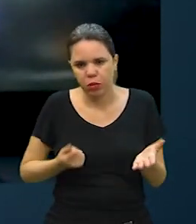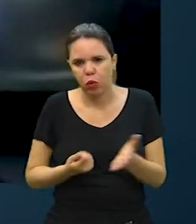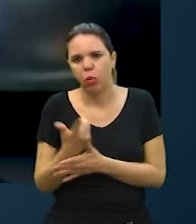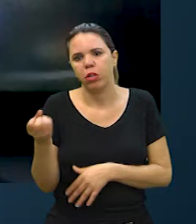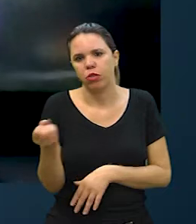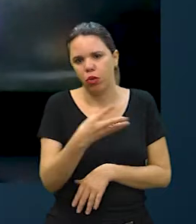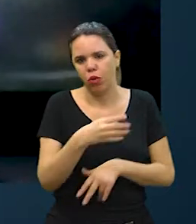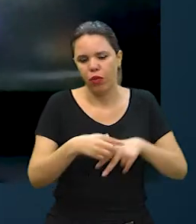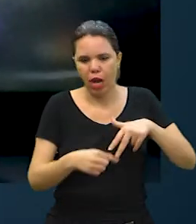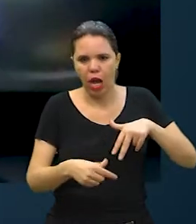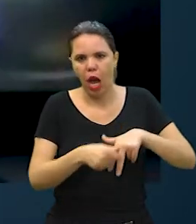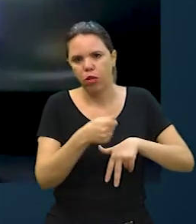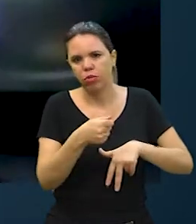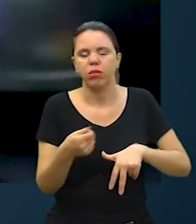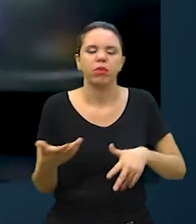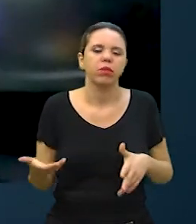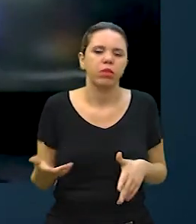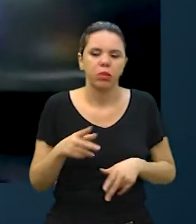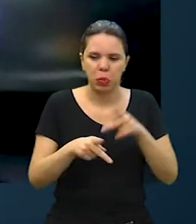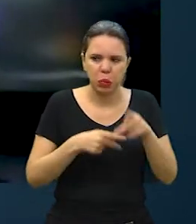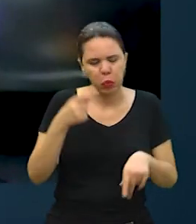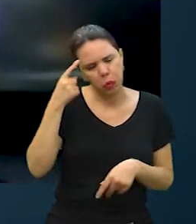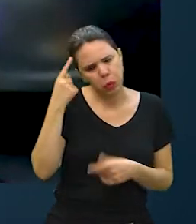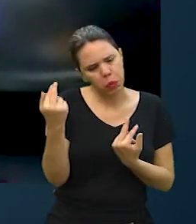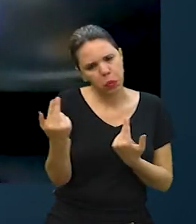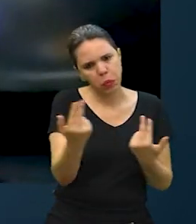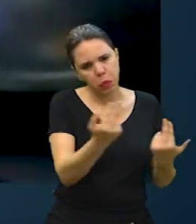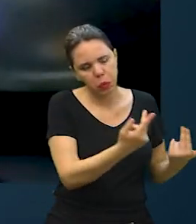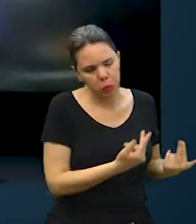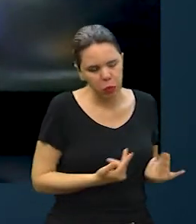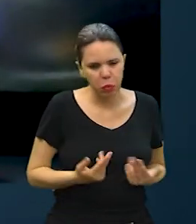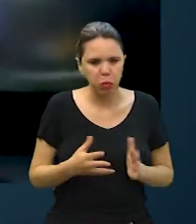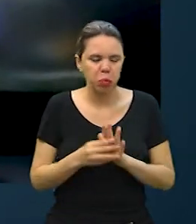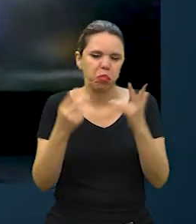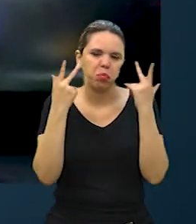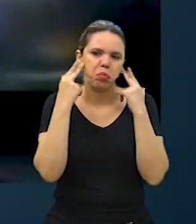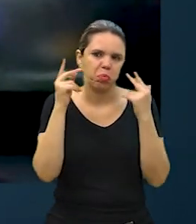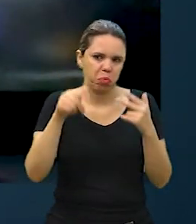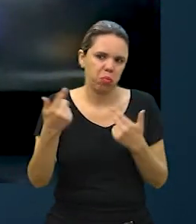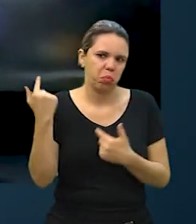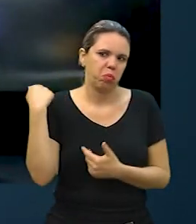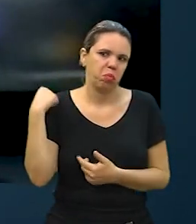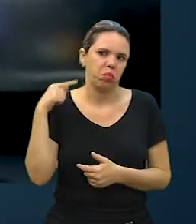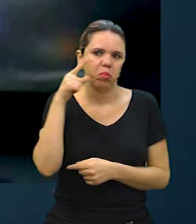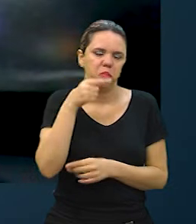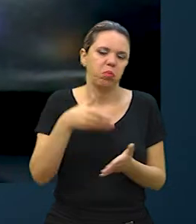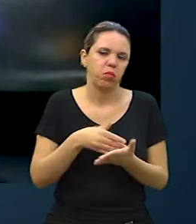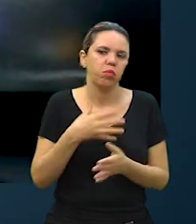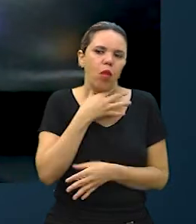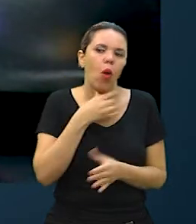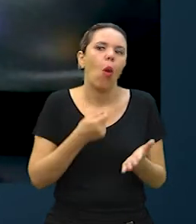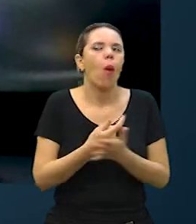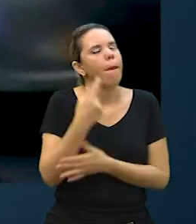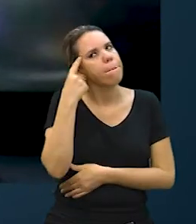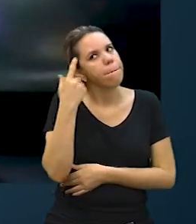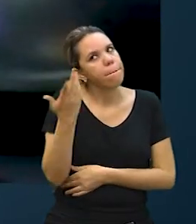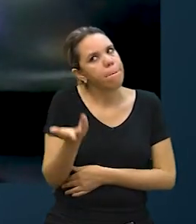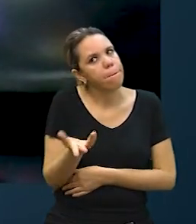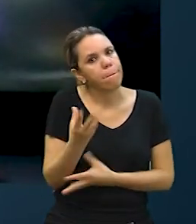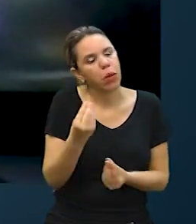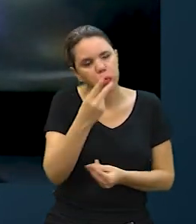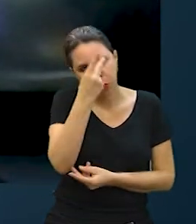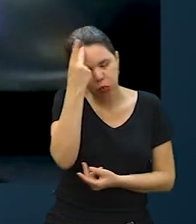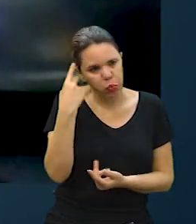tinha de comprar um jeans, e isso era... As pessoas teriam isso... Seria muito comum isso, era muito comum na época, então foi aí que eu pensei,